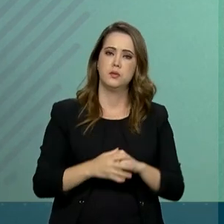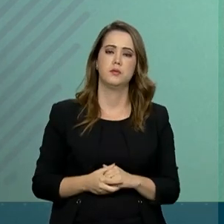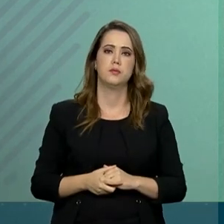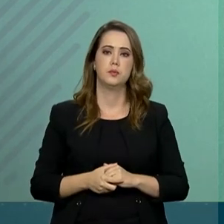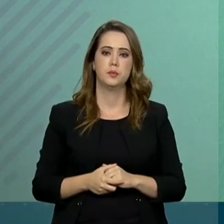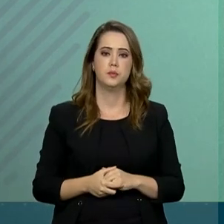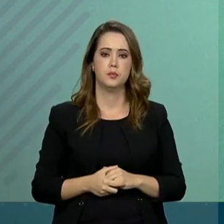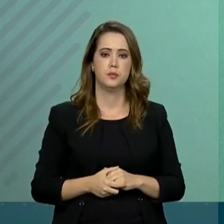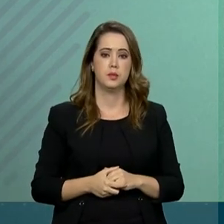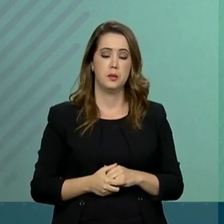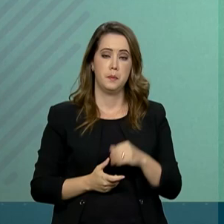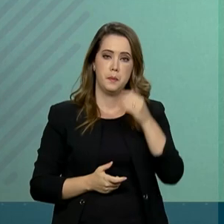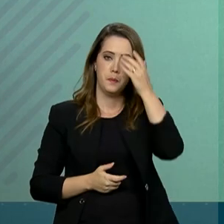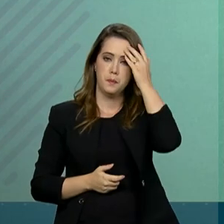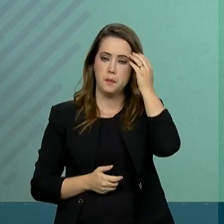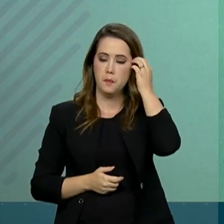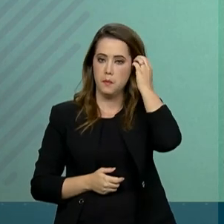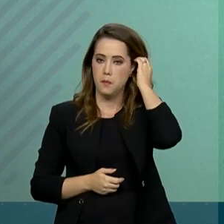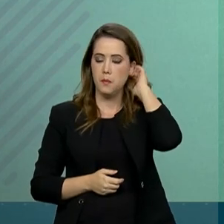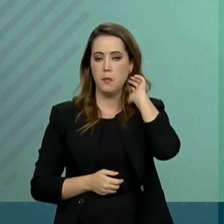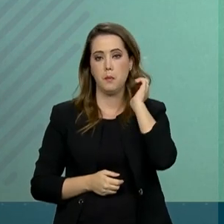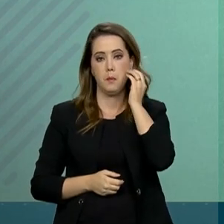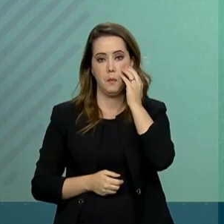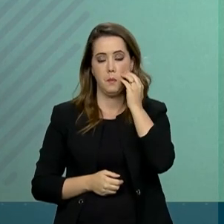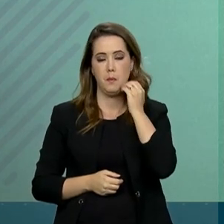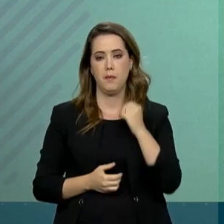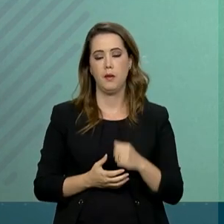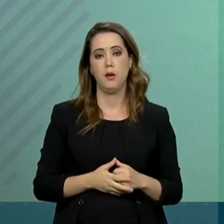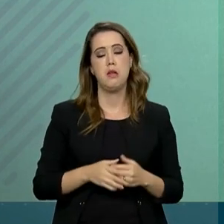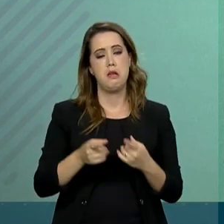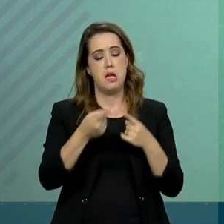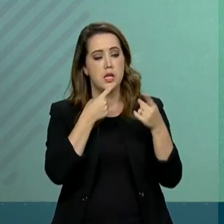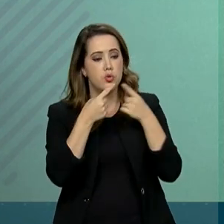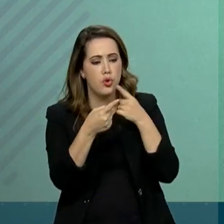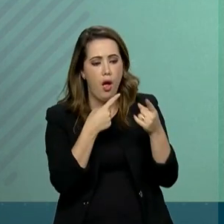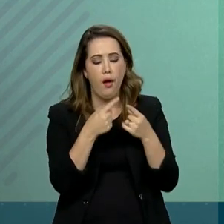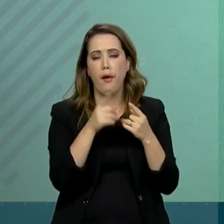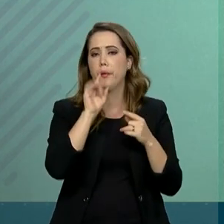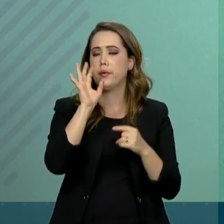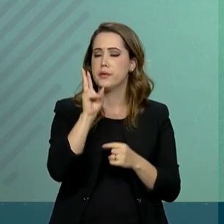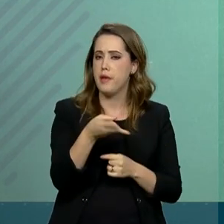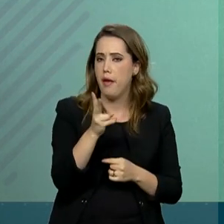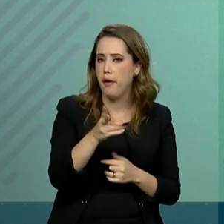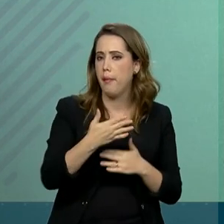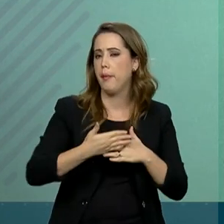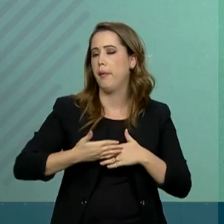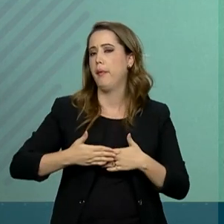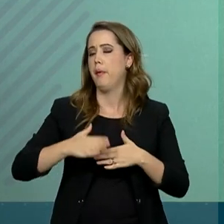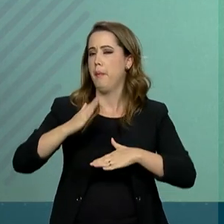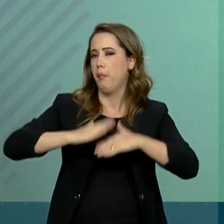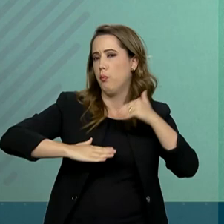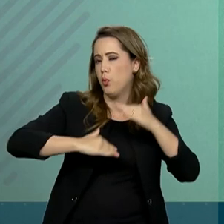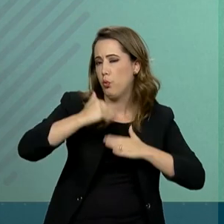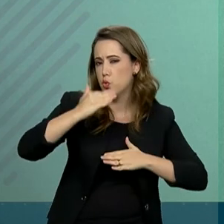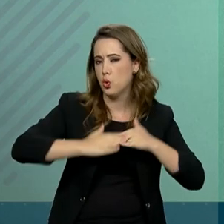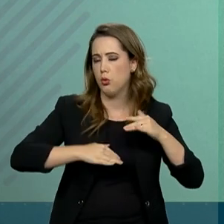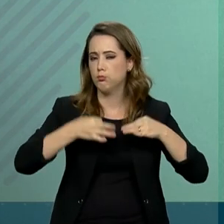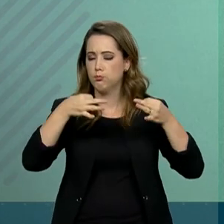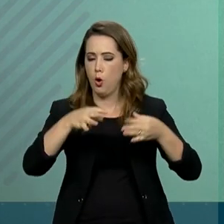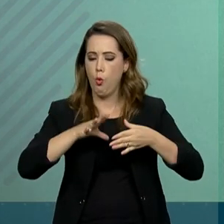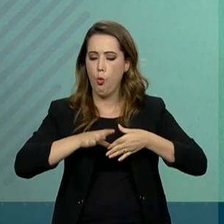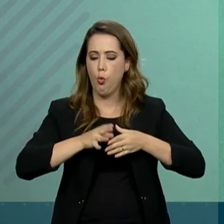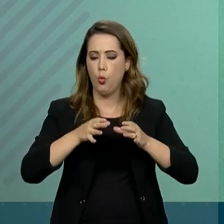as negociações vêm sendo conduzida de uma forma muito profissional pela equipe do ministro paulo